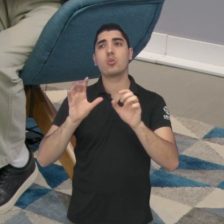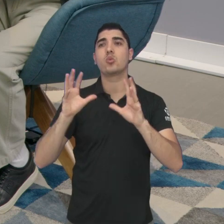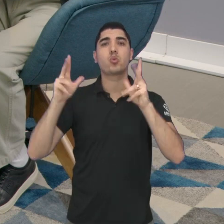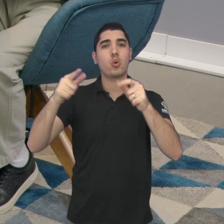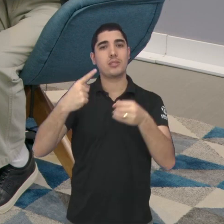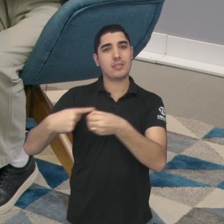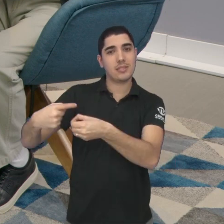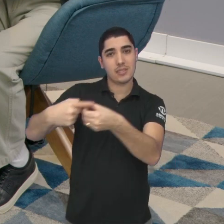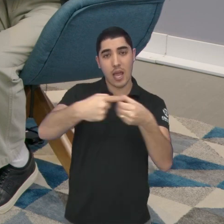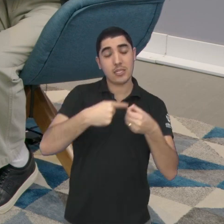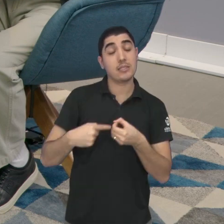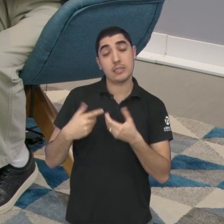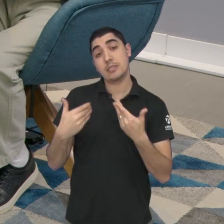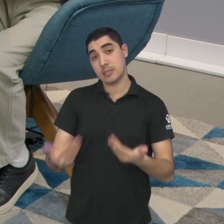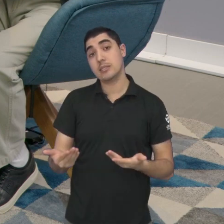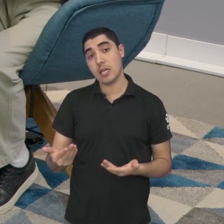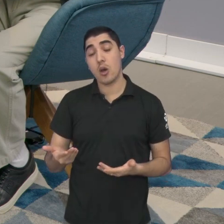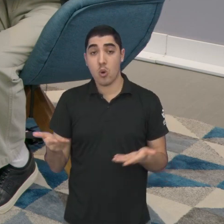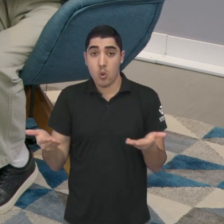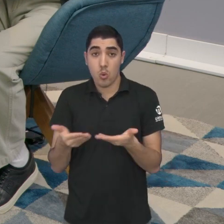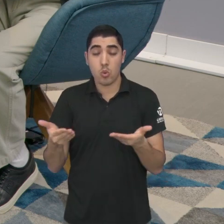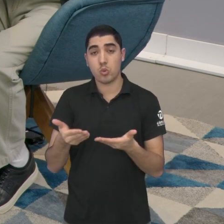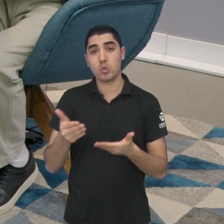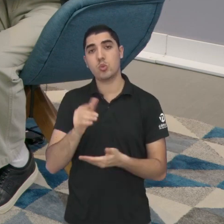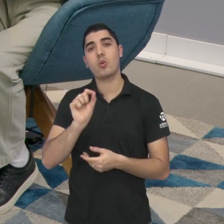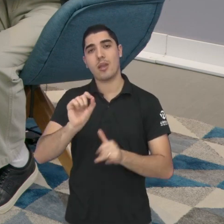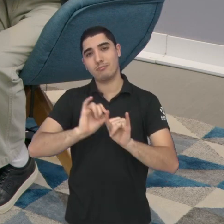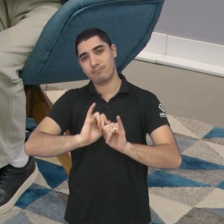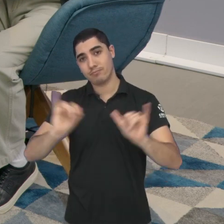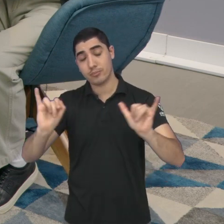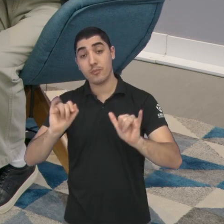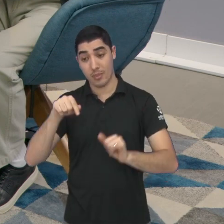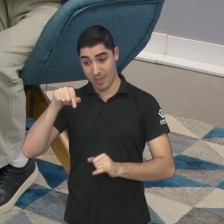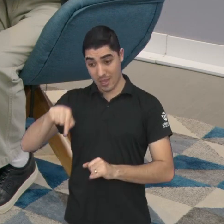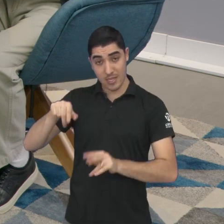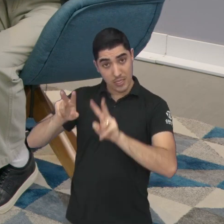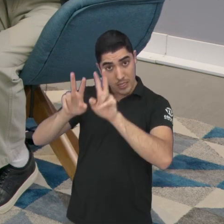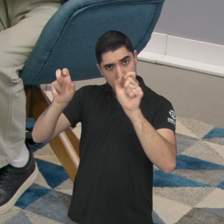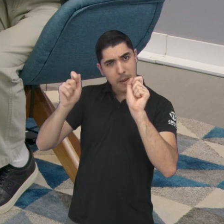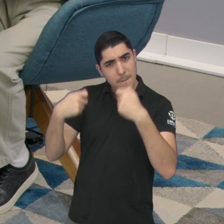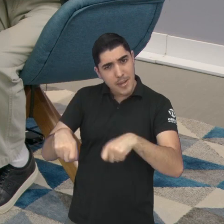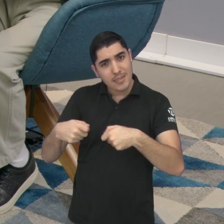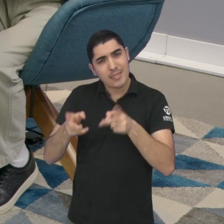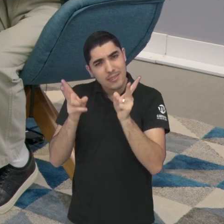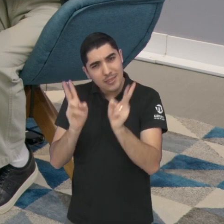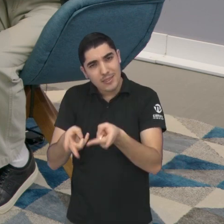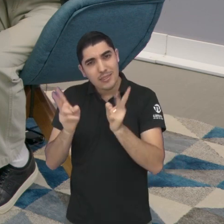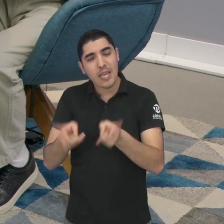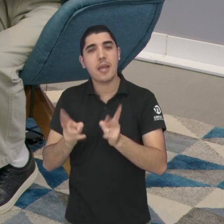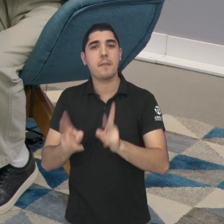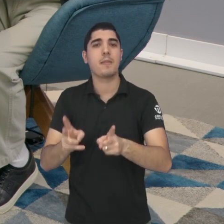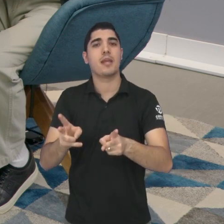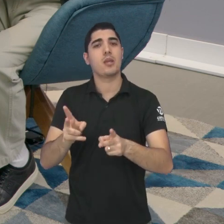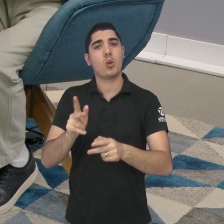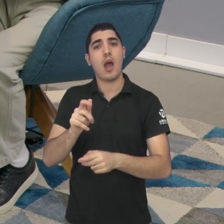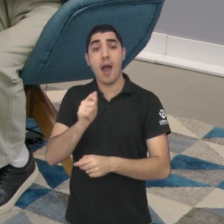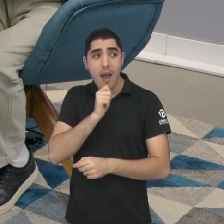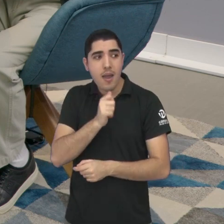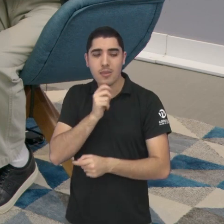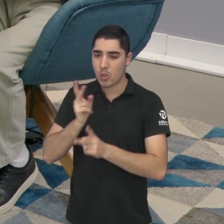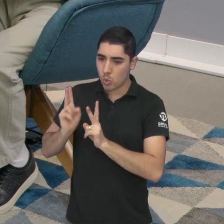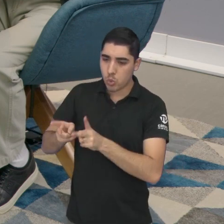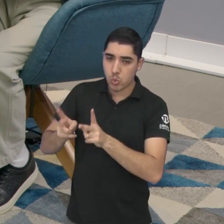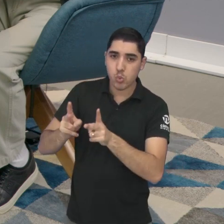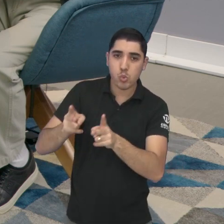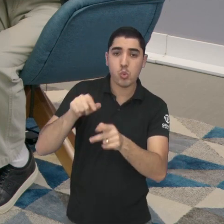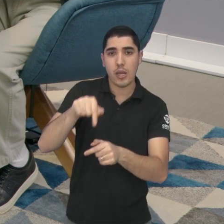poder fazer a parte. Eu acho que a mensagem que fica é que esse assunto, que ele seja amplamente, esse diálogo, ele seja amplamente